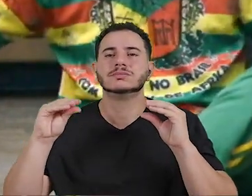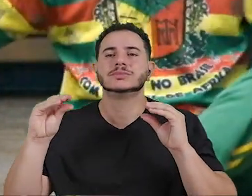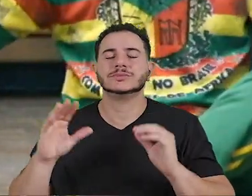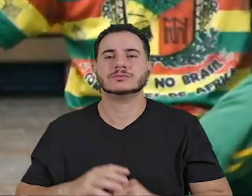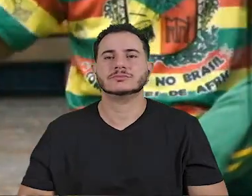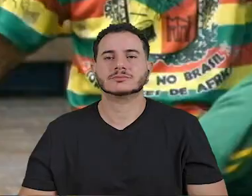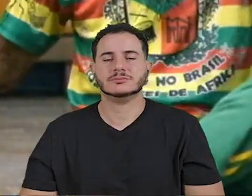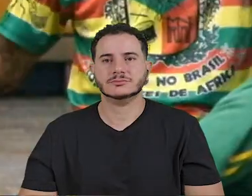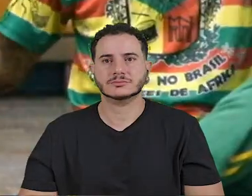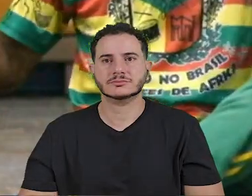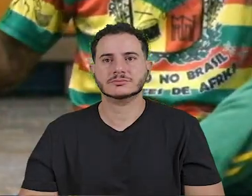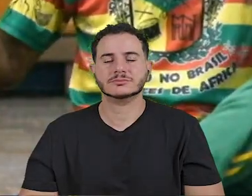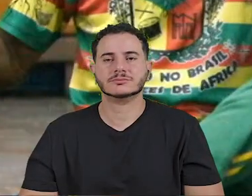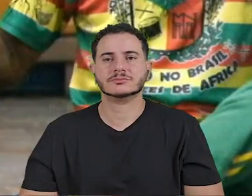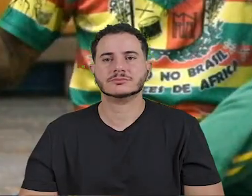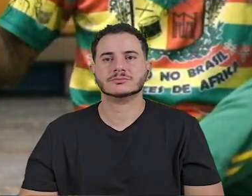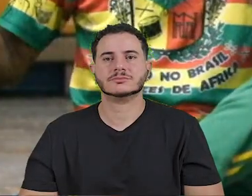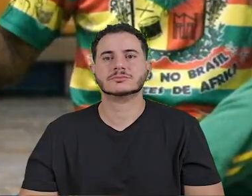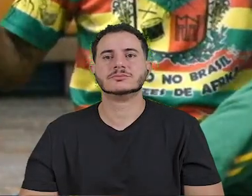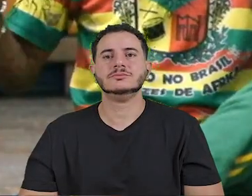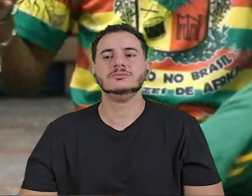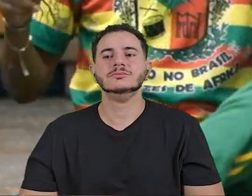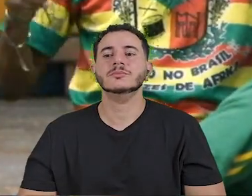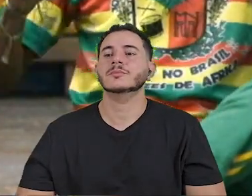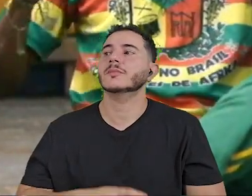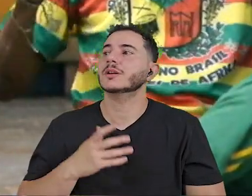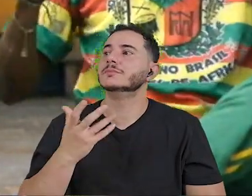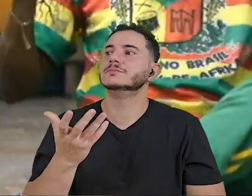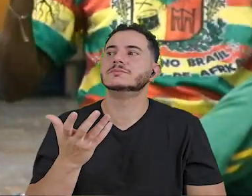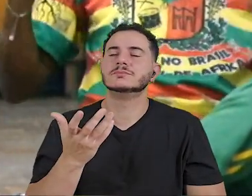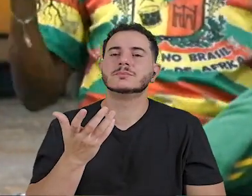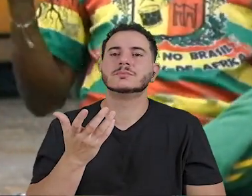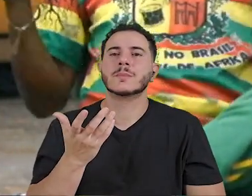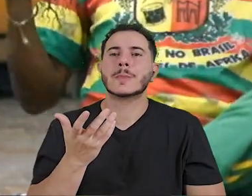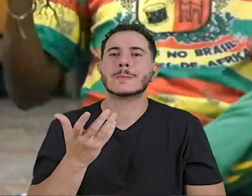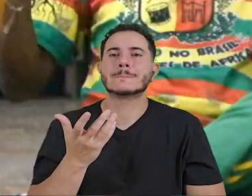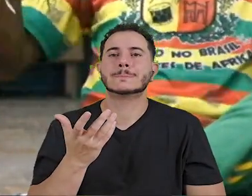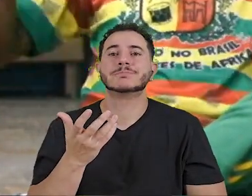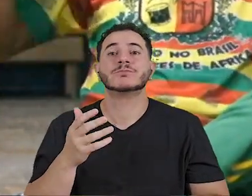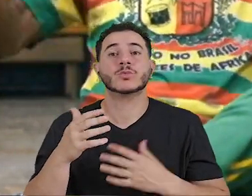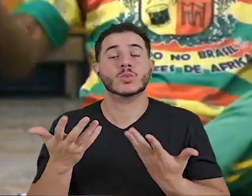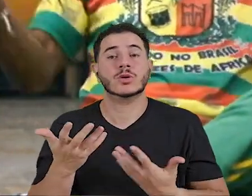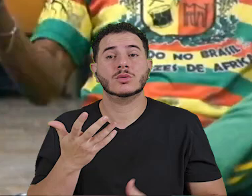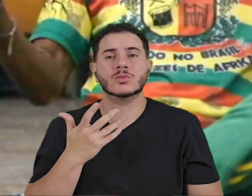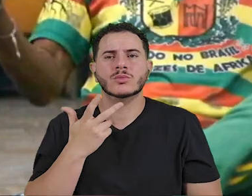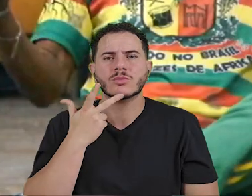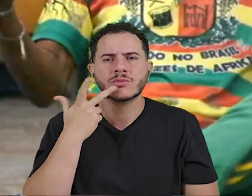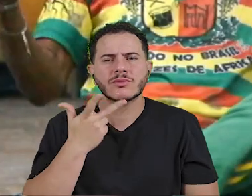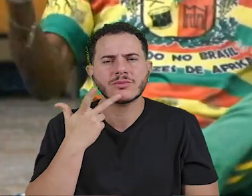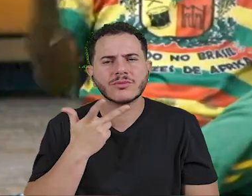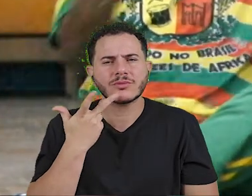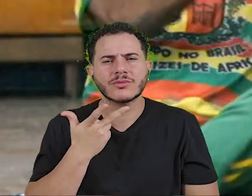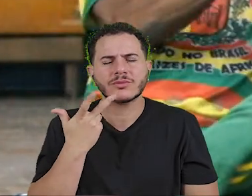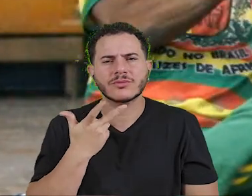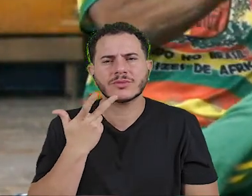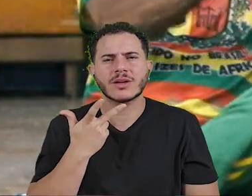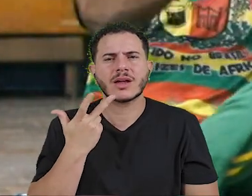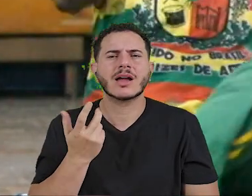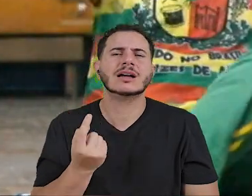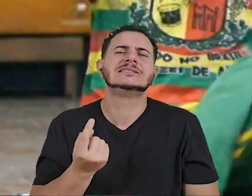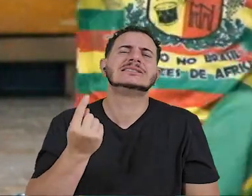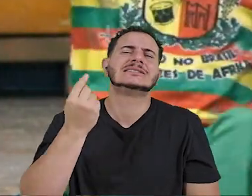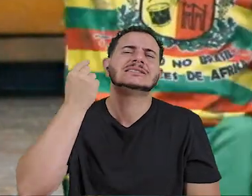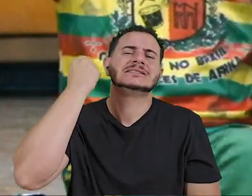Então, Felipe, quando a gente fala que o primeiro fazia, o último fazia, era porque